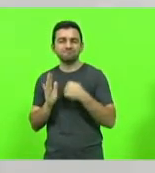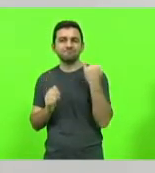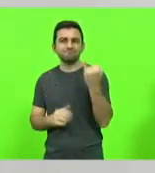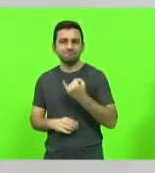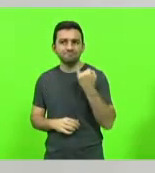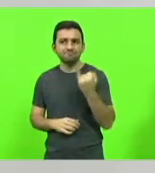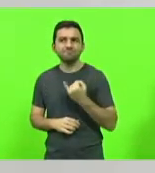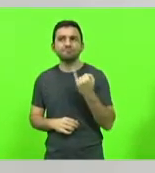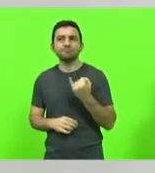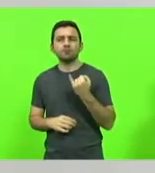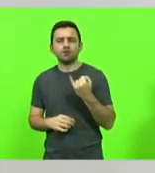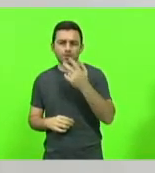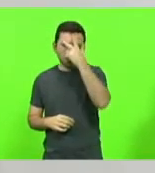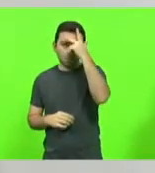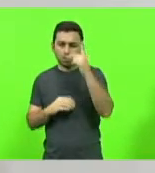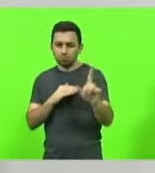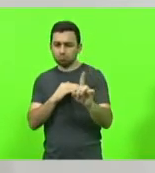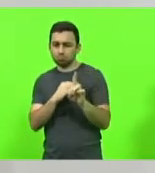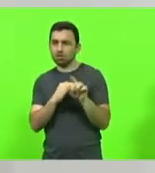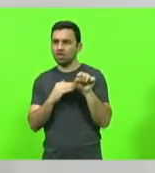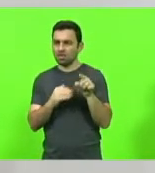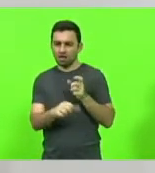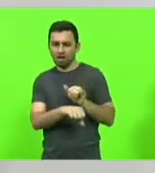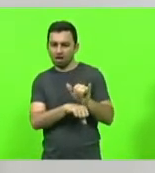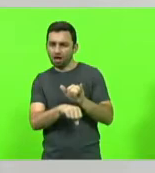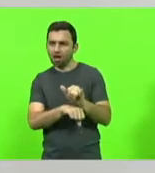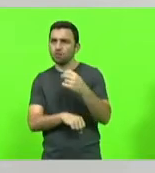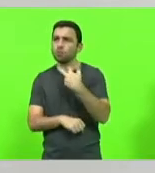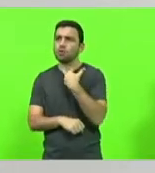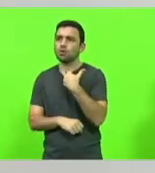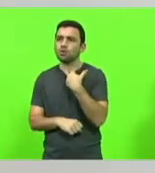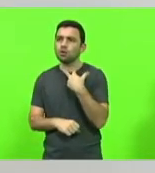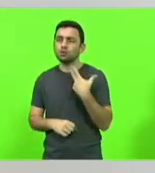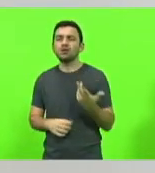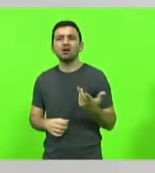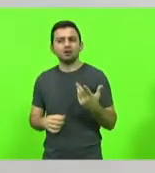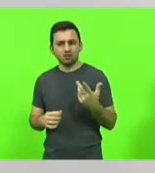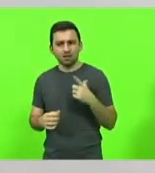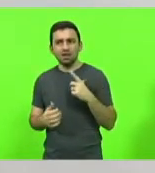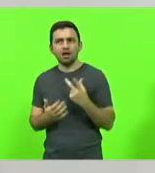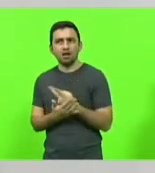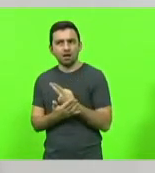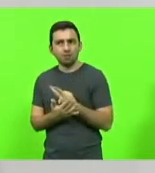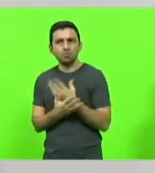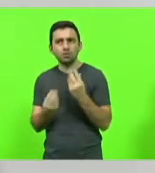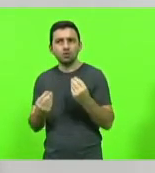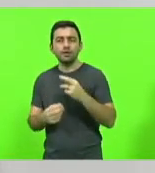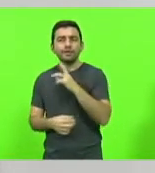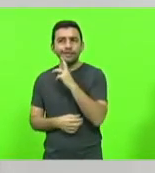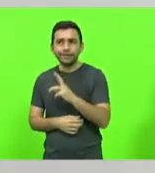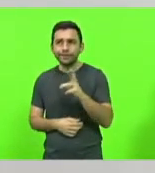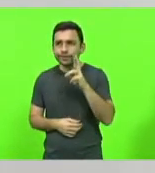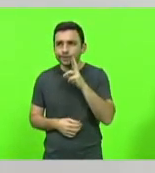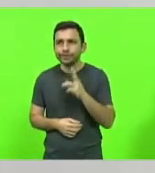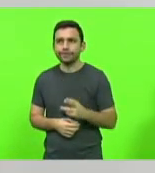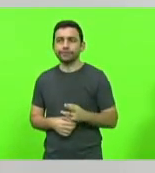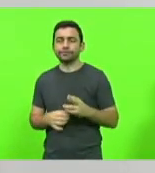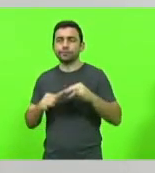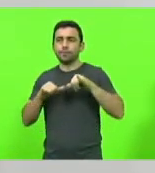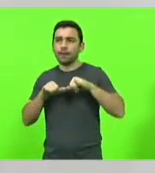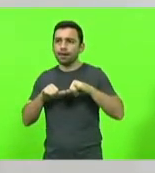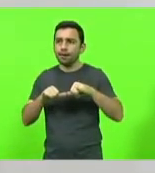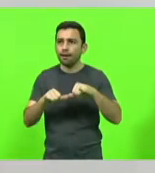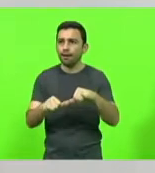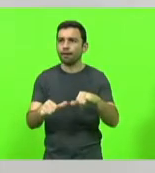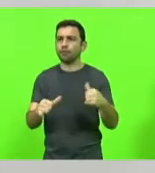o consumidor não pode continuar sendo enganado. Essas fraudes acontecem muito, nós pegamos em restaurantes, supermercados e em